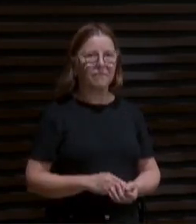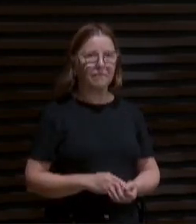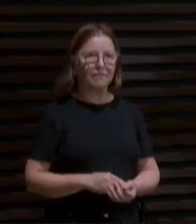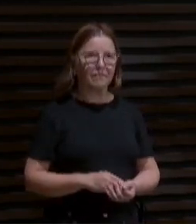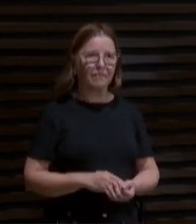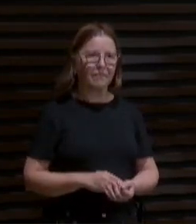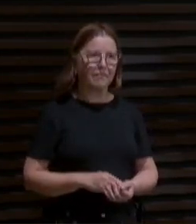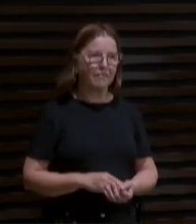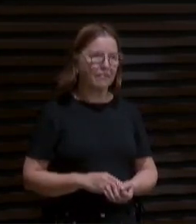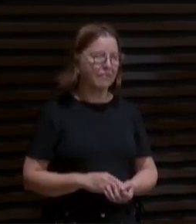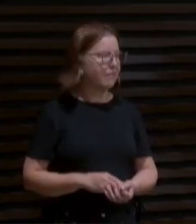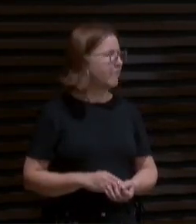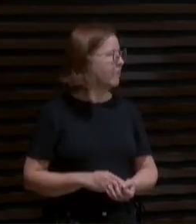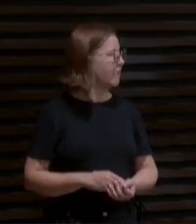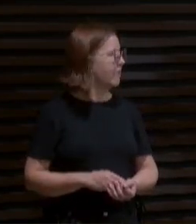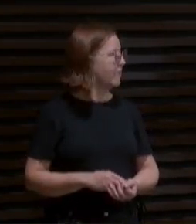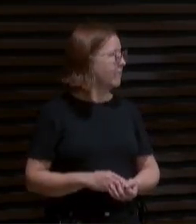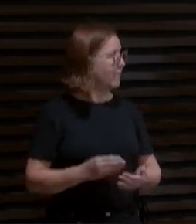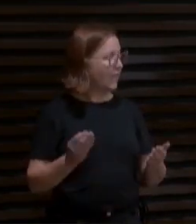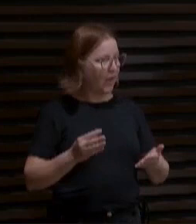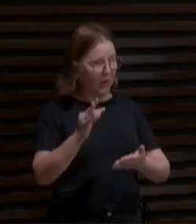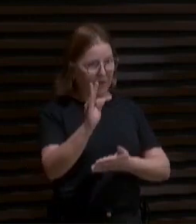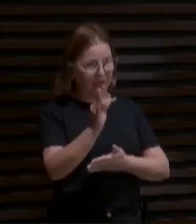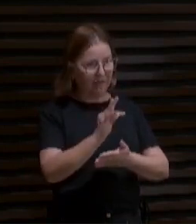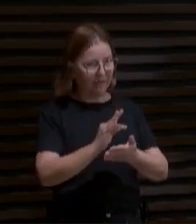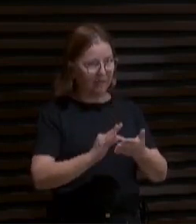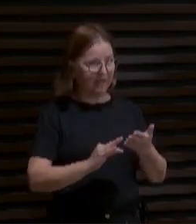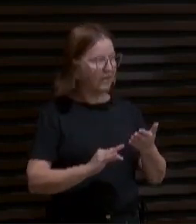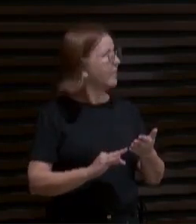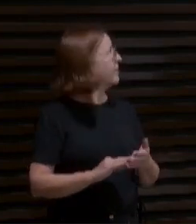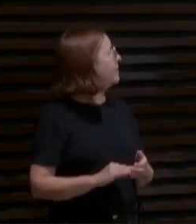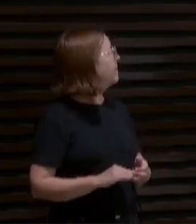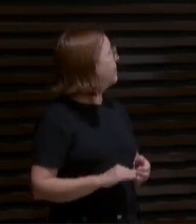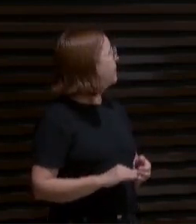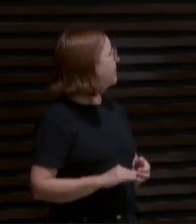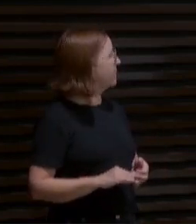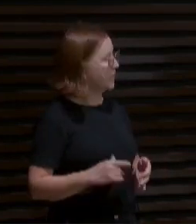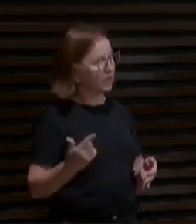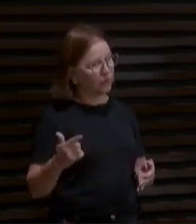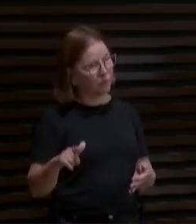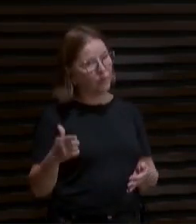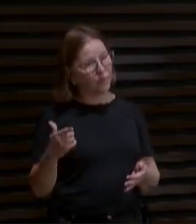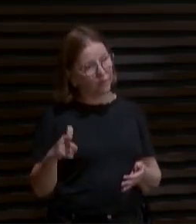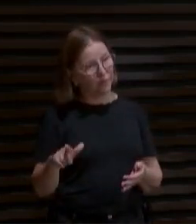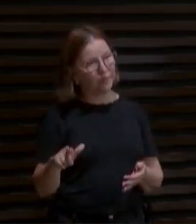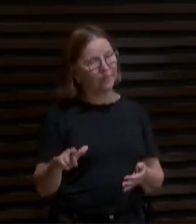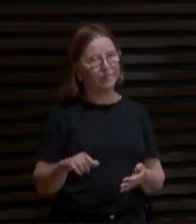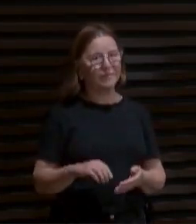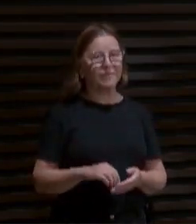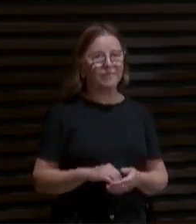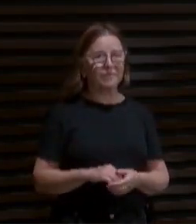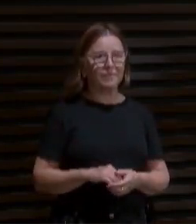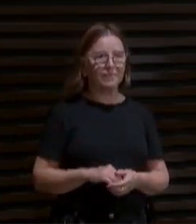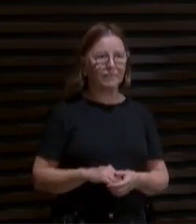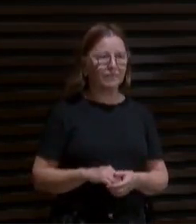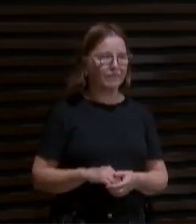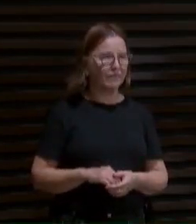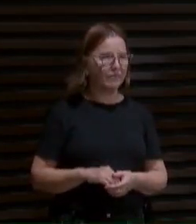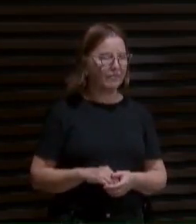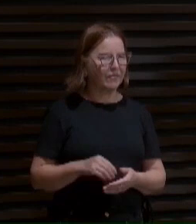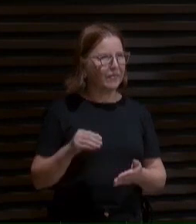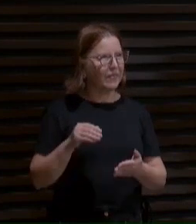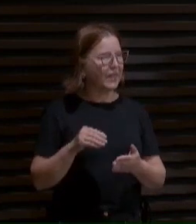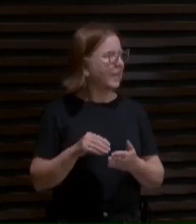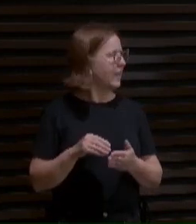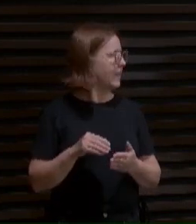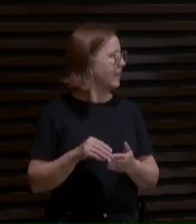Vamos terminar com o texto, que vamos repetindo isso aqui, até virar, como é aquele negócio que a gente